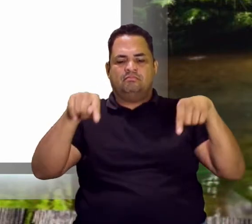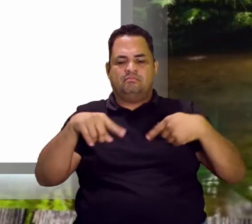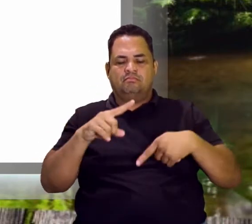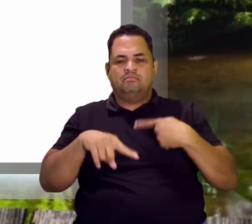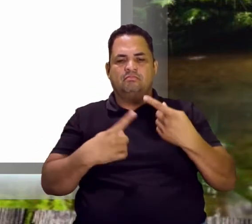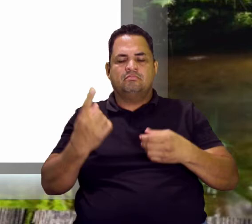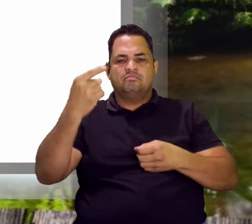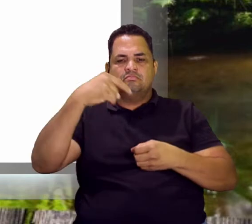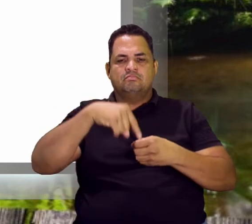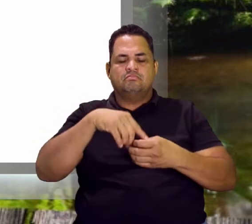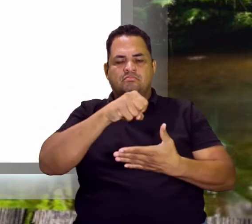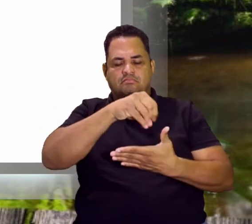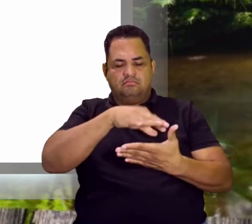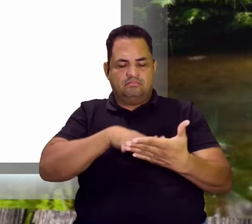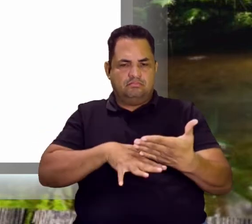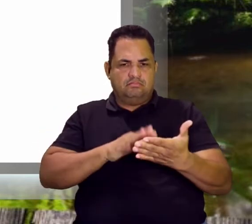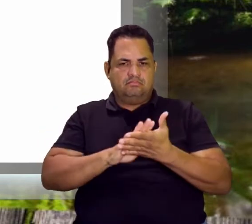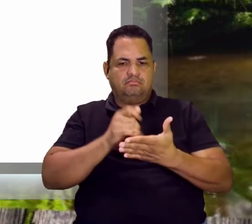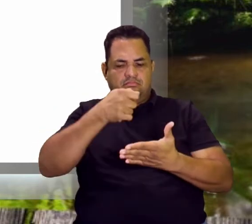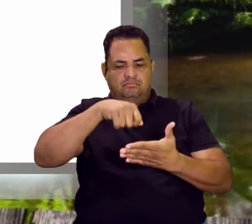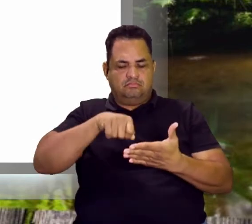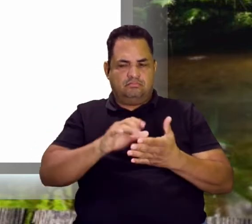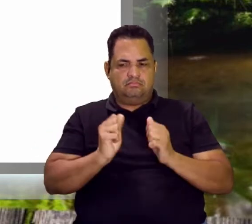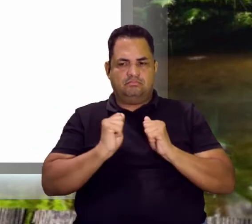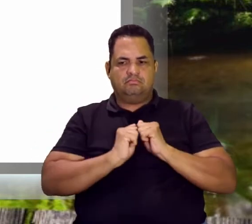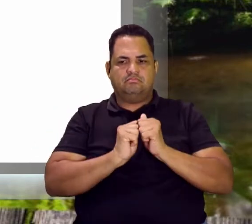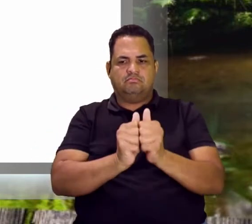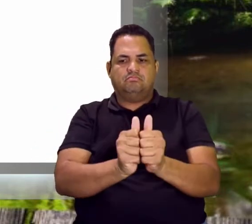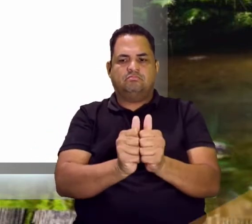a gente vai resolver tudo juntinho com você.